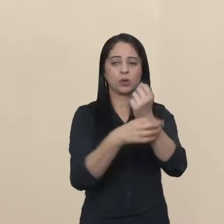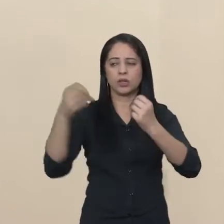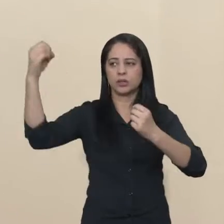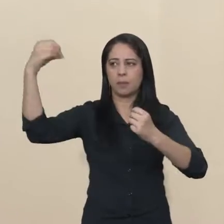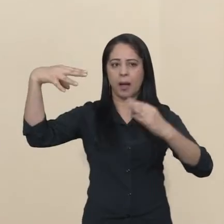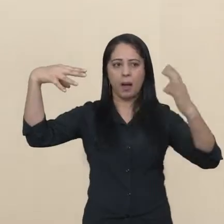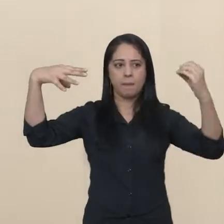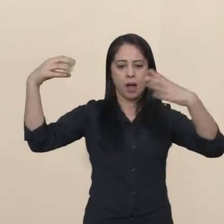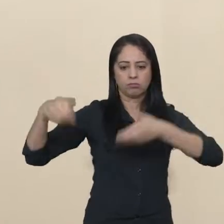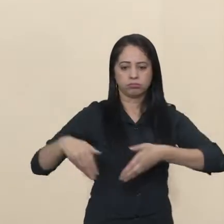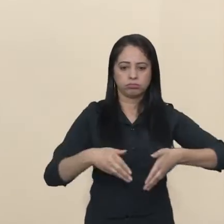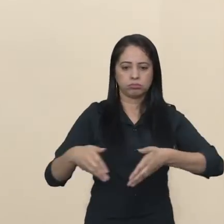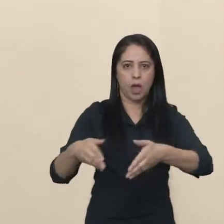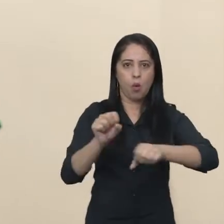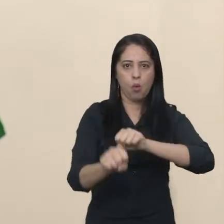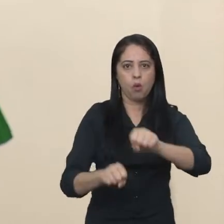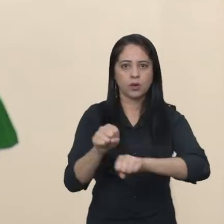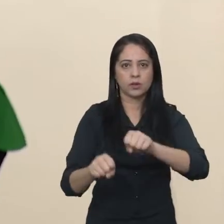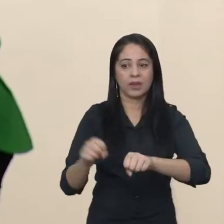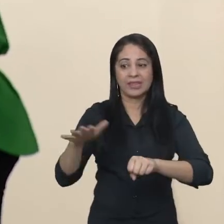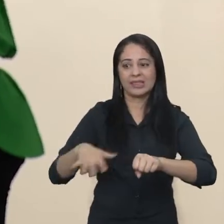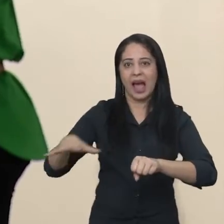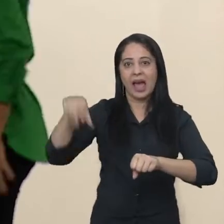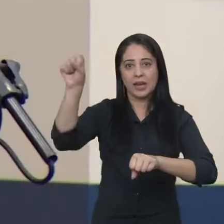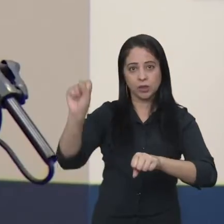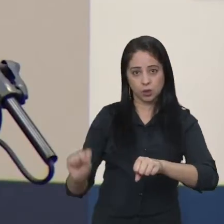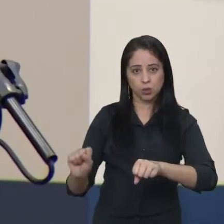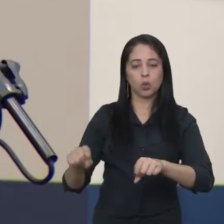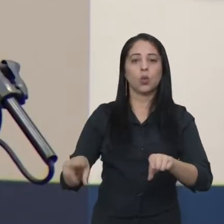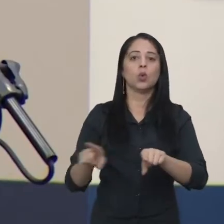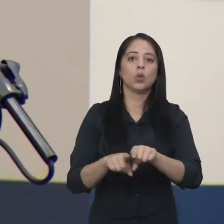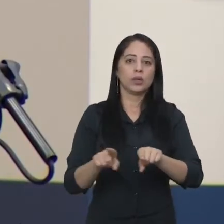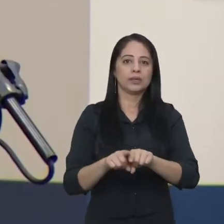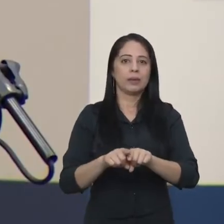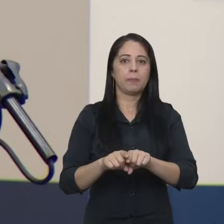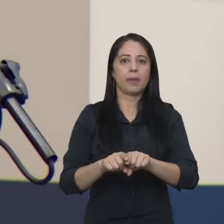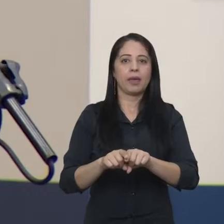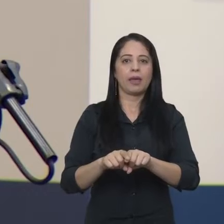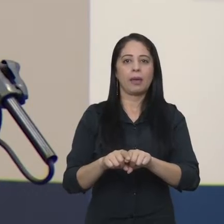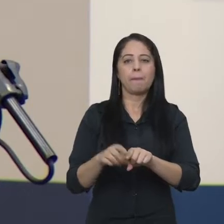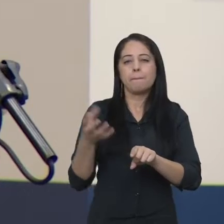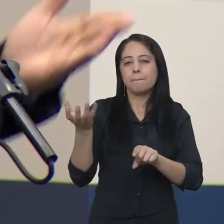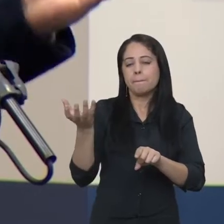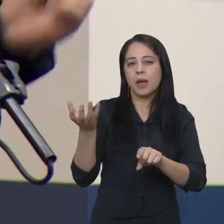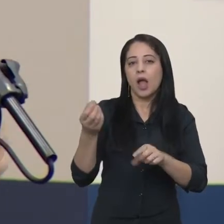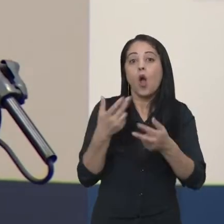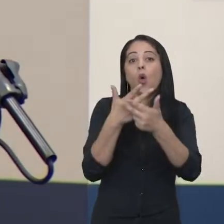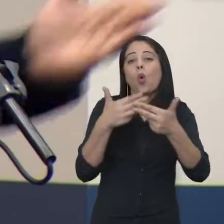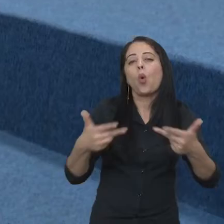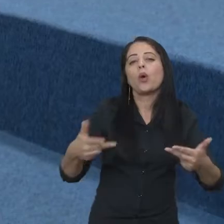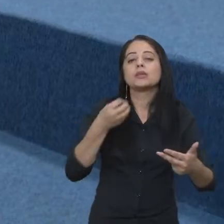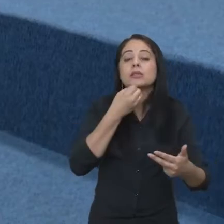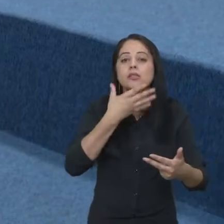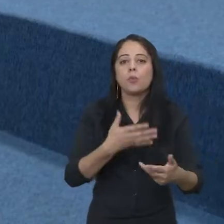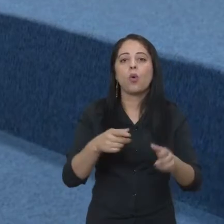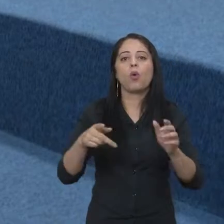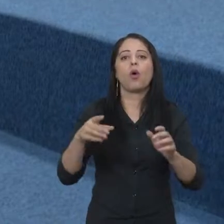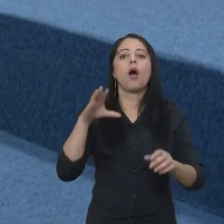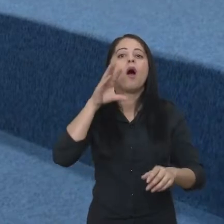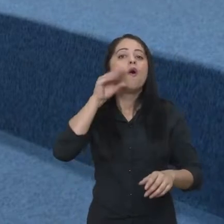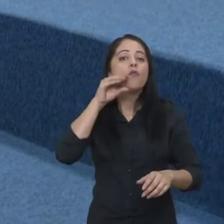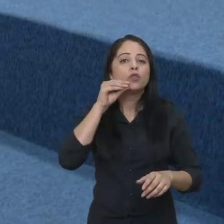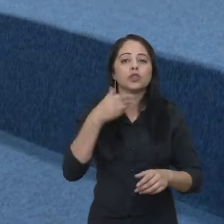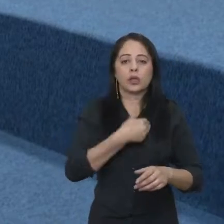de segurança e iluminação em ciclovia na Zona Sul e aumento nos benefícios para os servidores públicos foram algumas